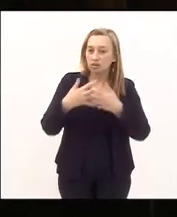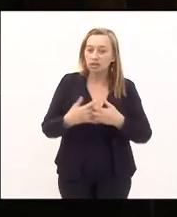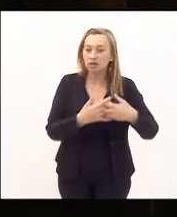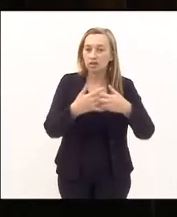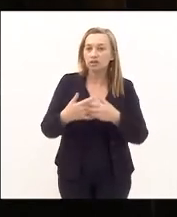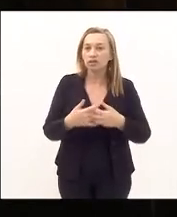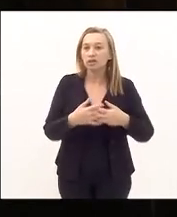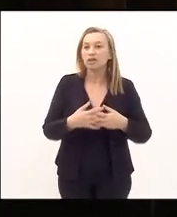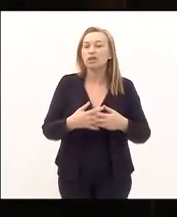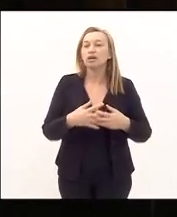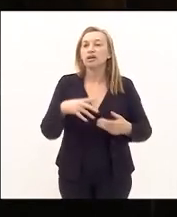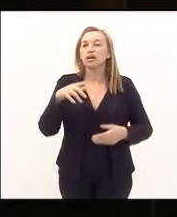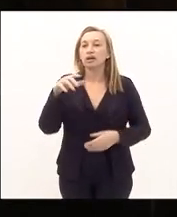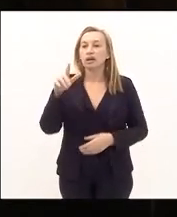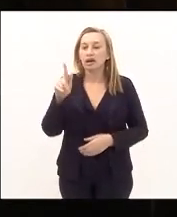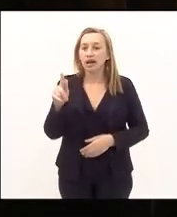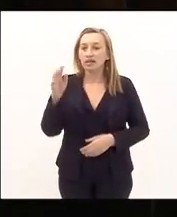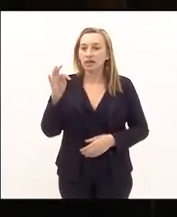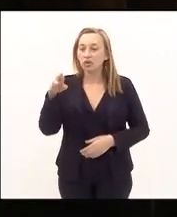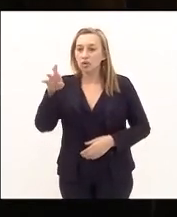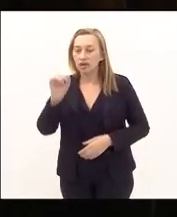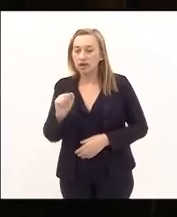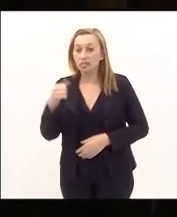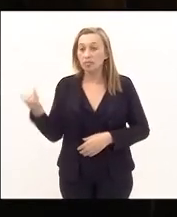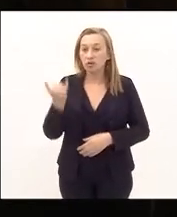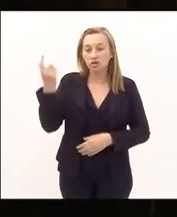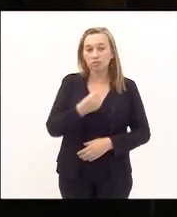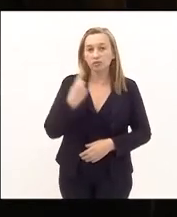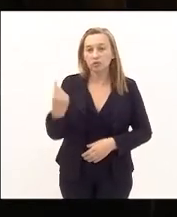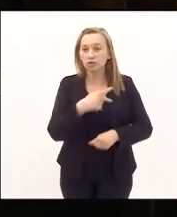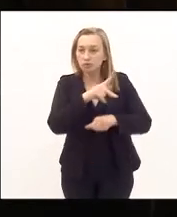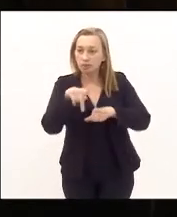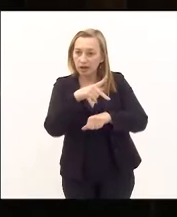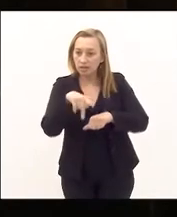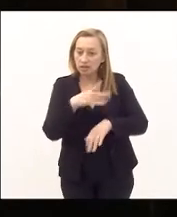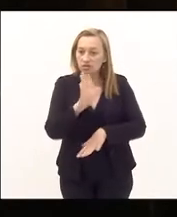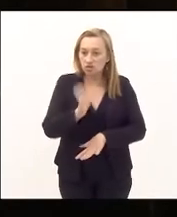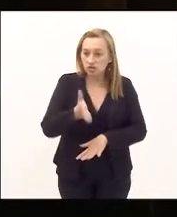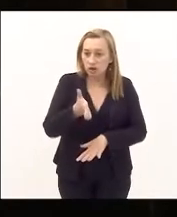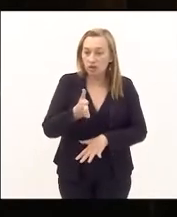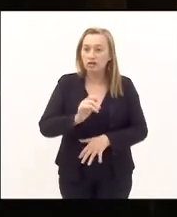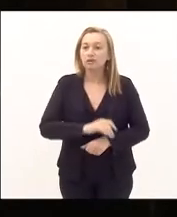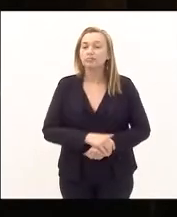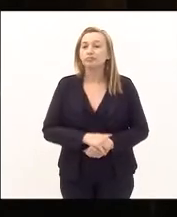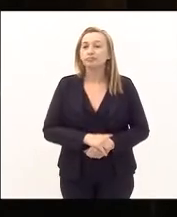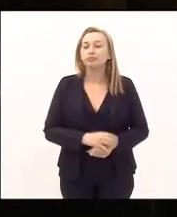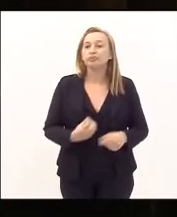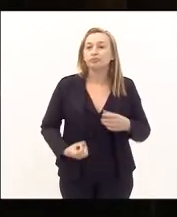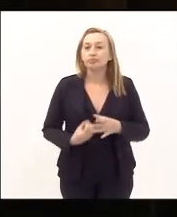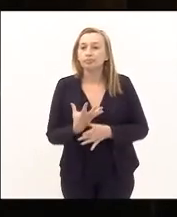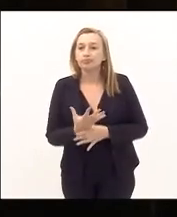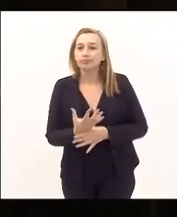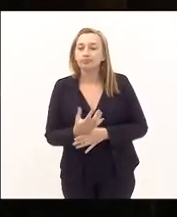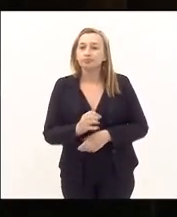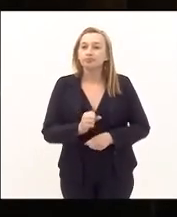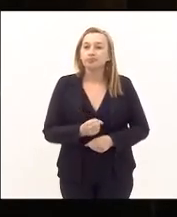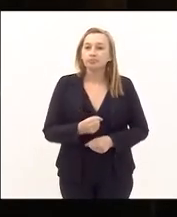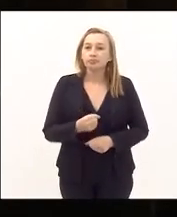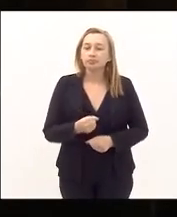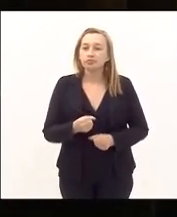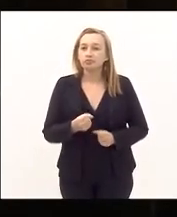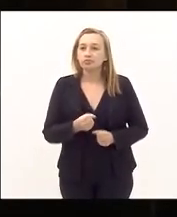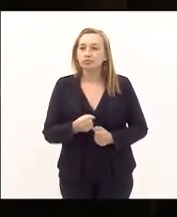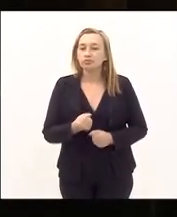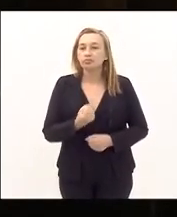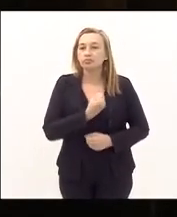categorias extremamente importantes para o nosso país, já que realiza a maior parte do